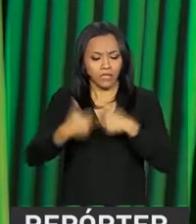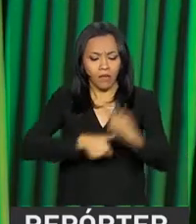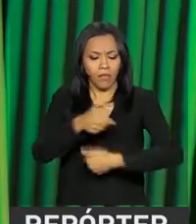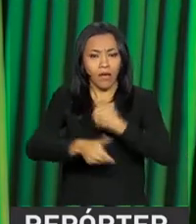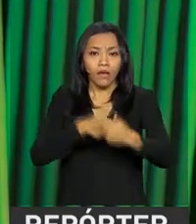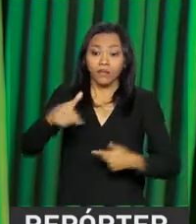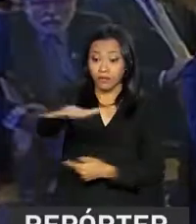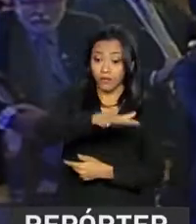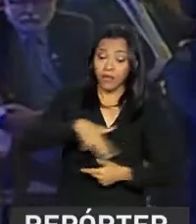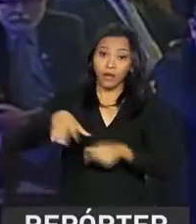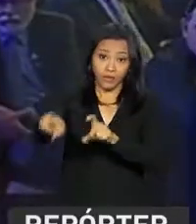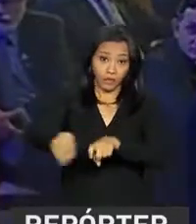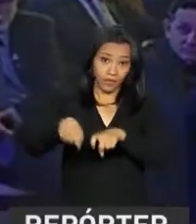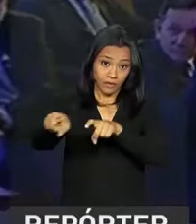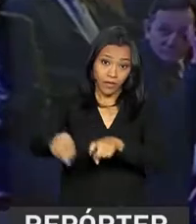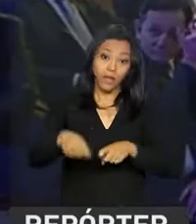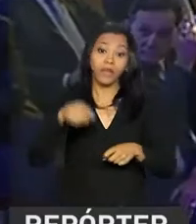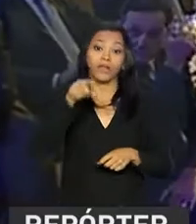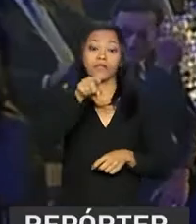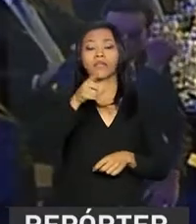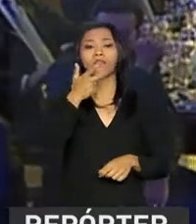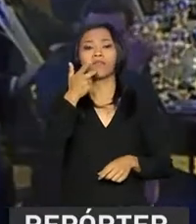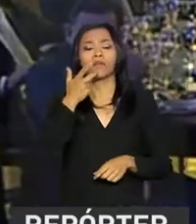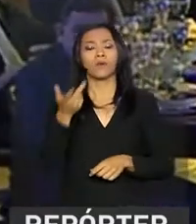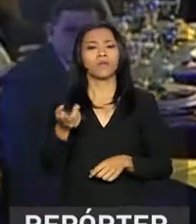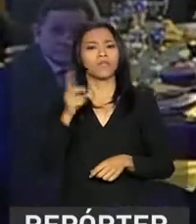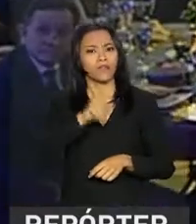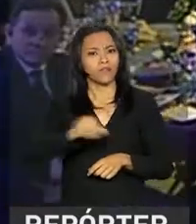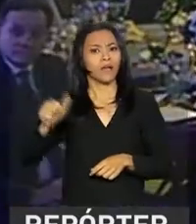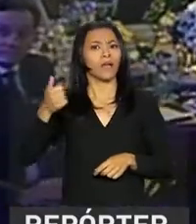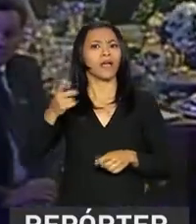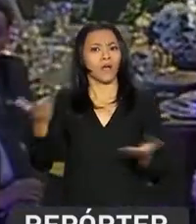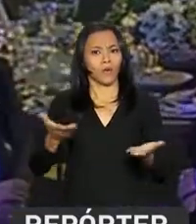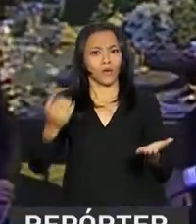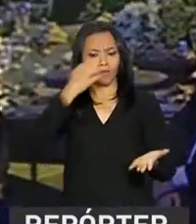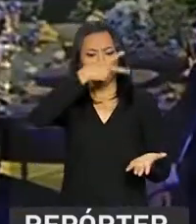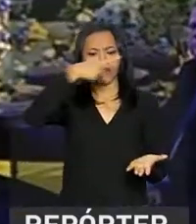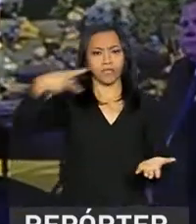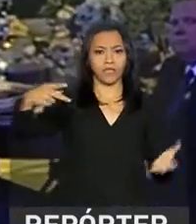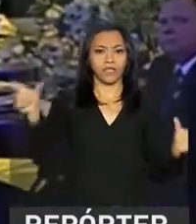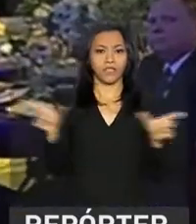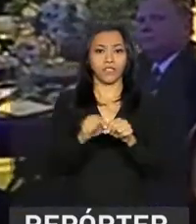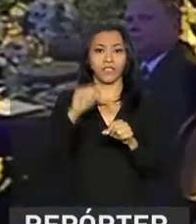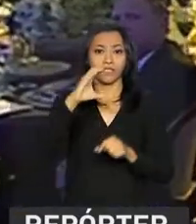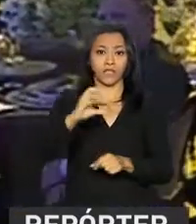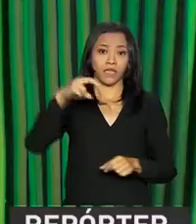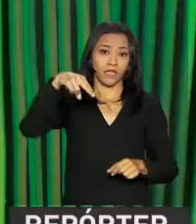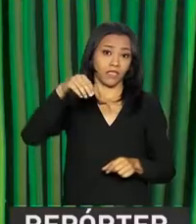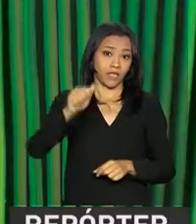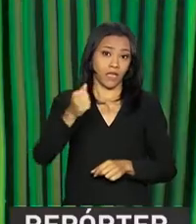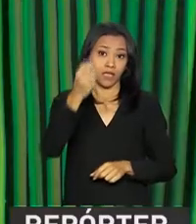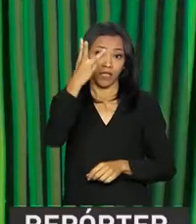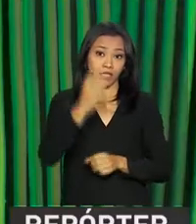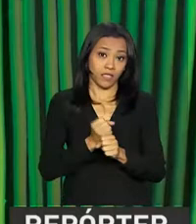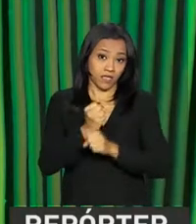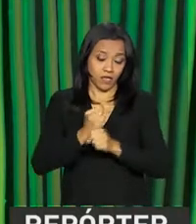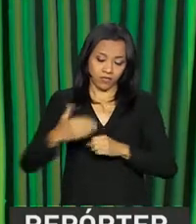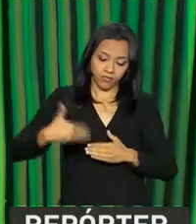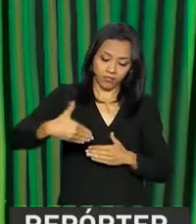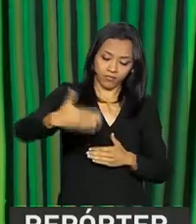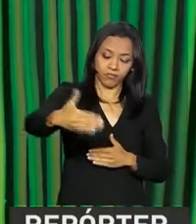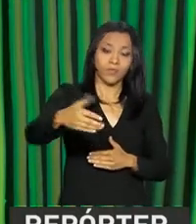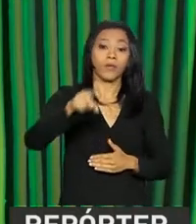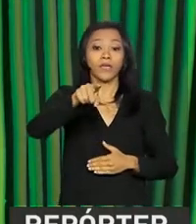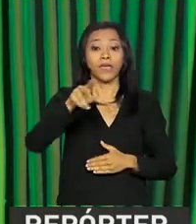da pecuária, o novo presidente vai administrar a CNA pelos próximos 3 anos. João Martins disse